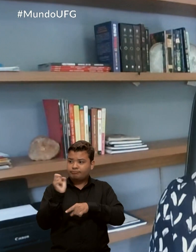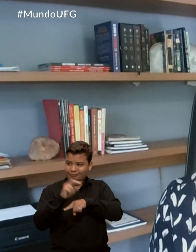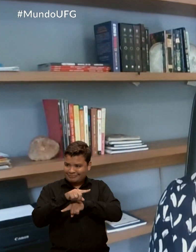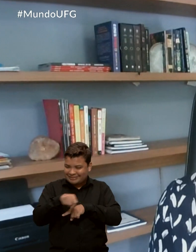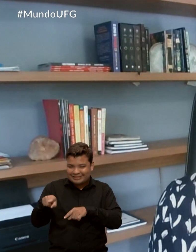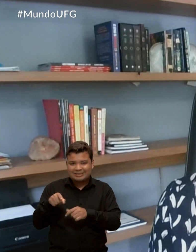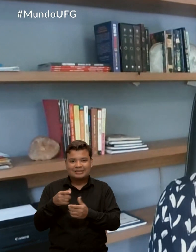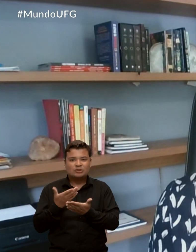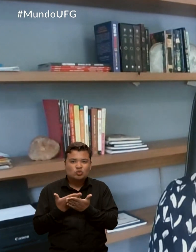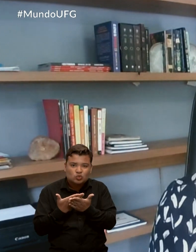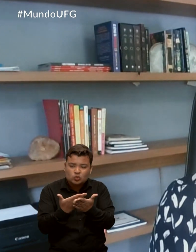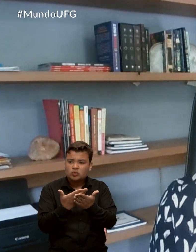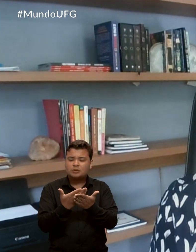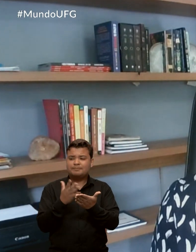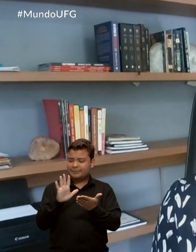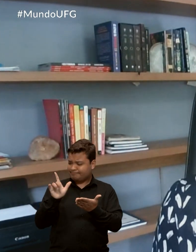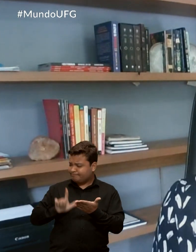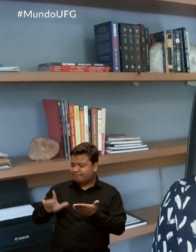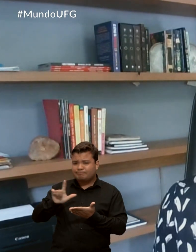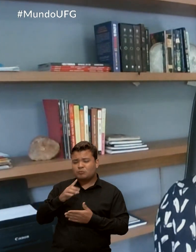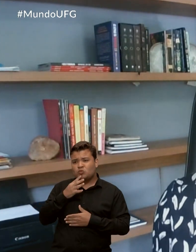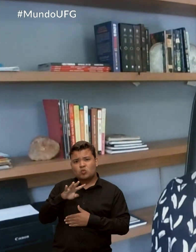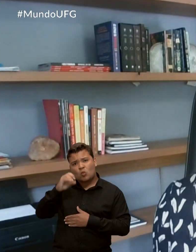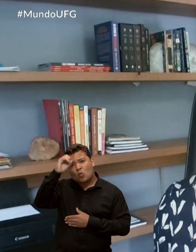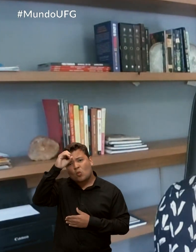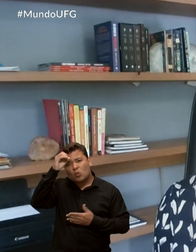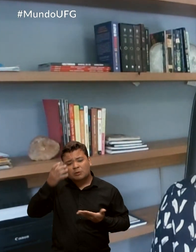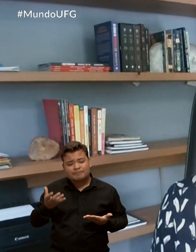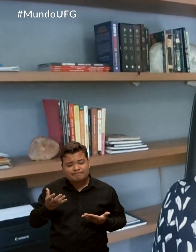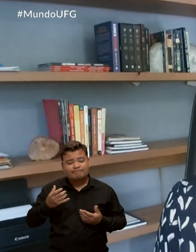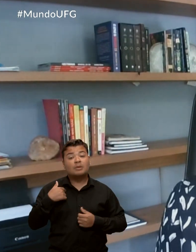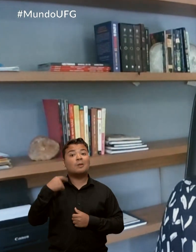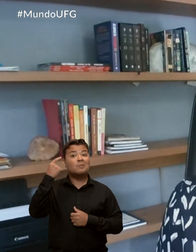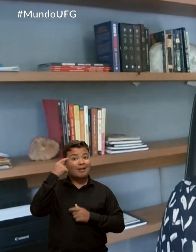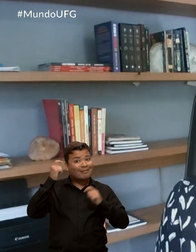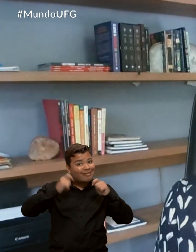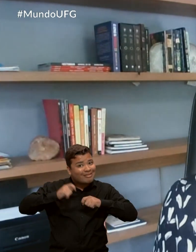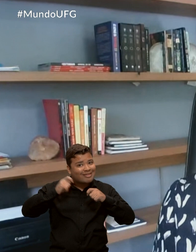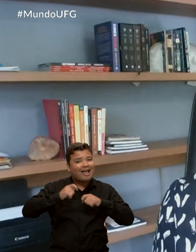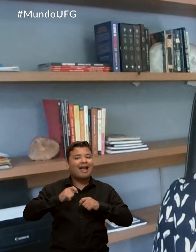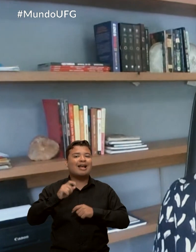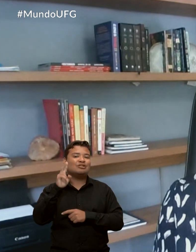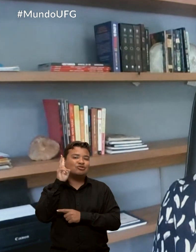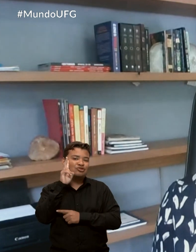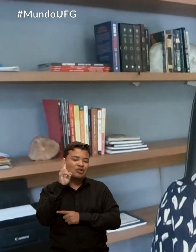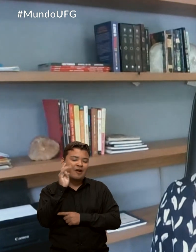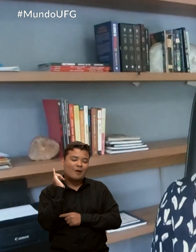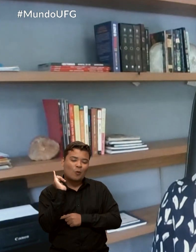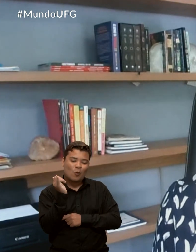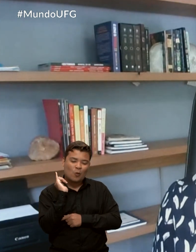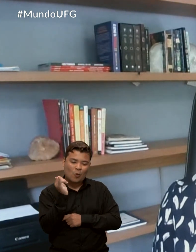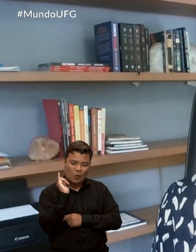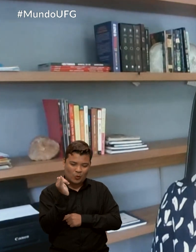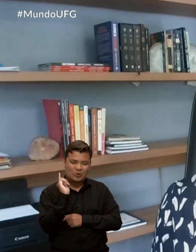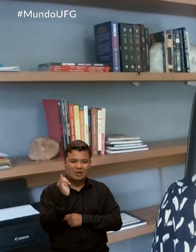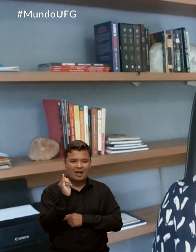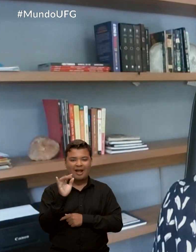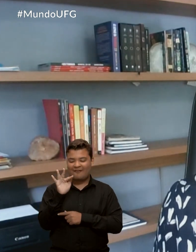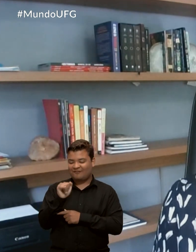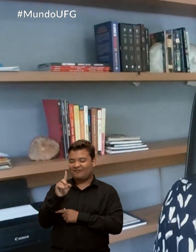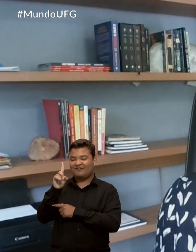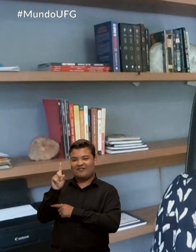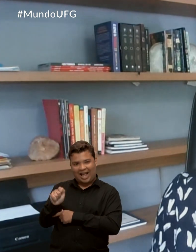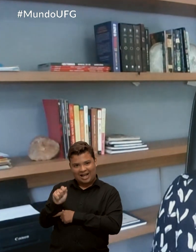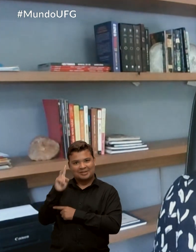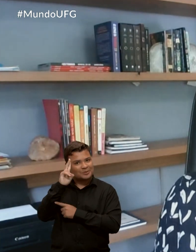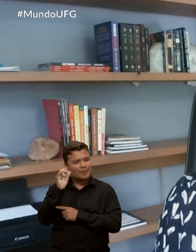Então, eu pensei que talvez pudéssemos começar a contar histórias. Começamos com contos de fadas na Hora do